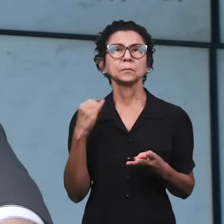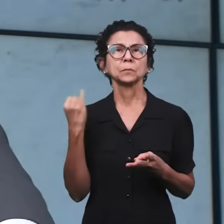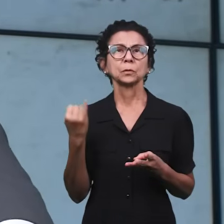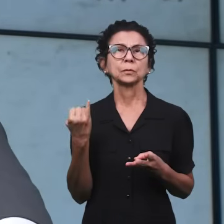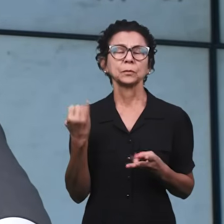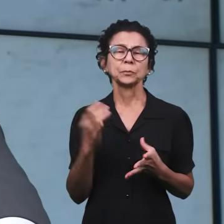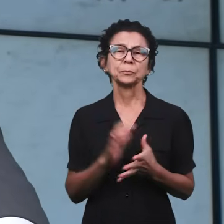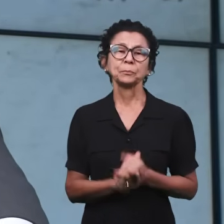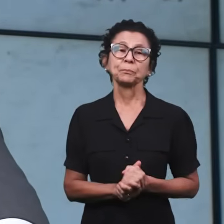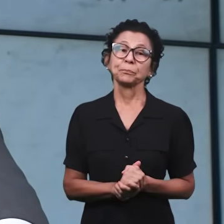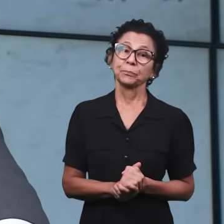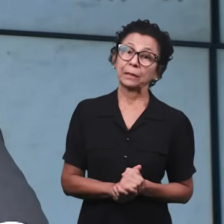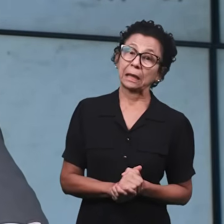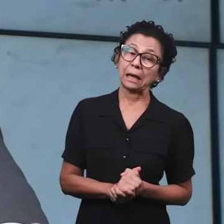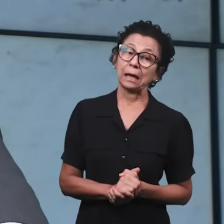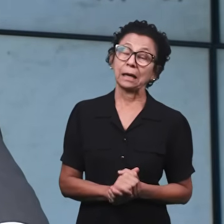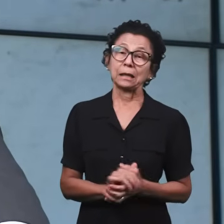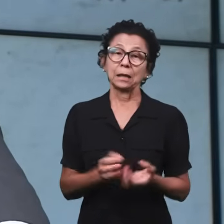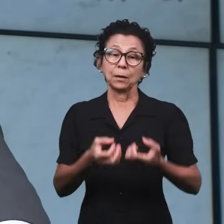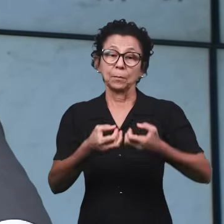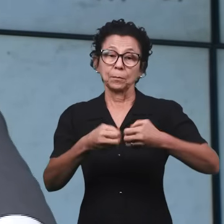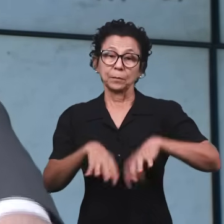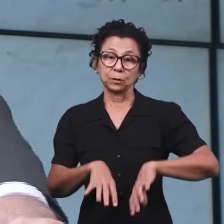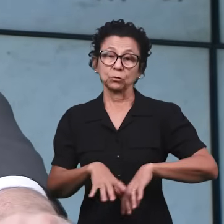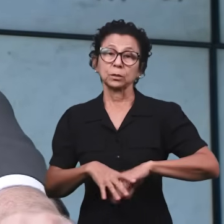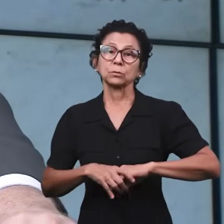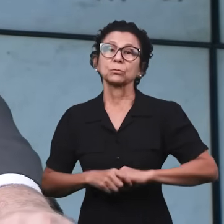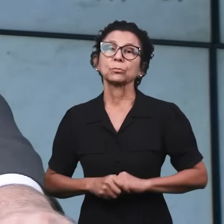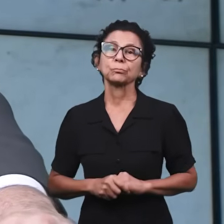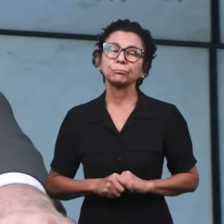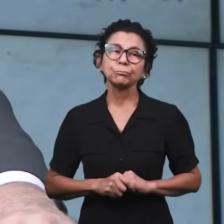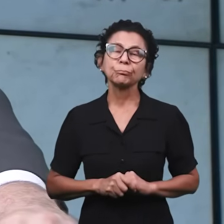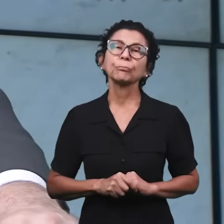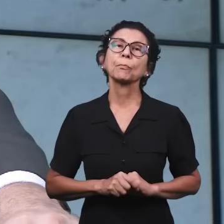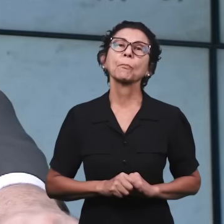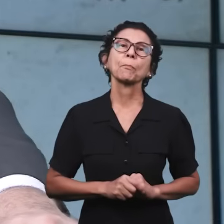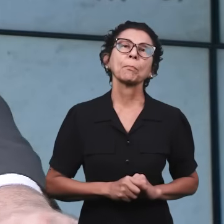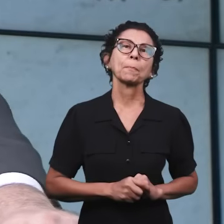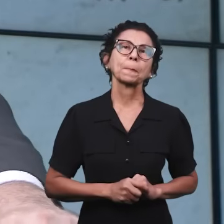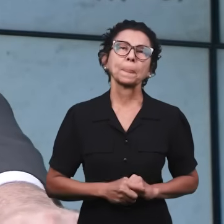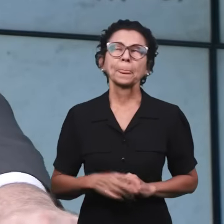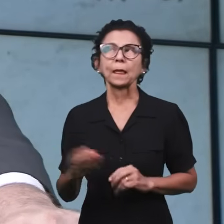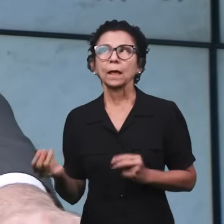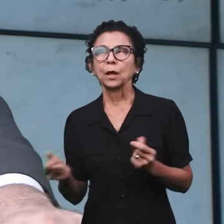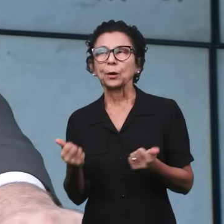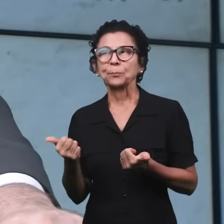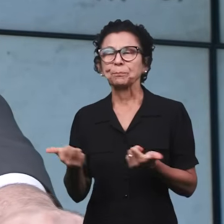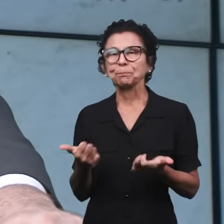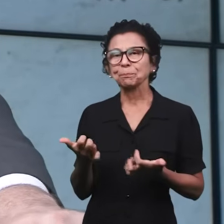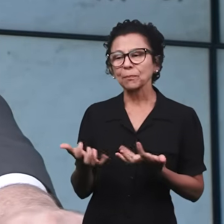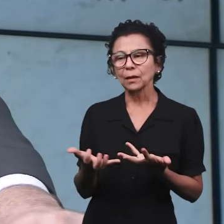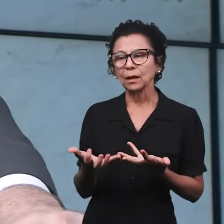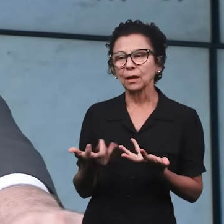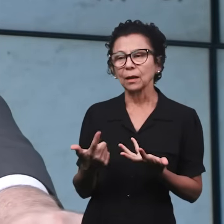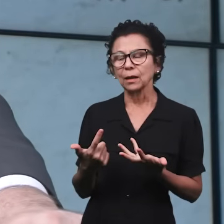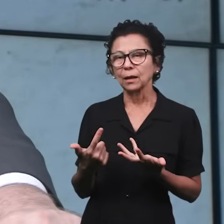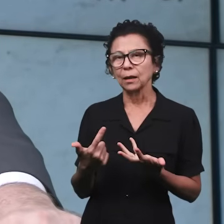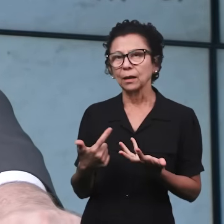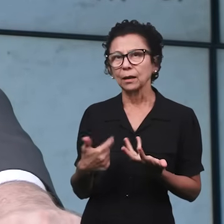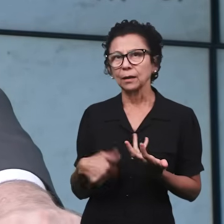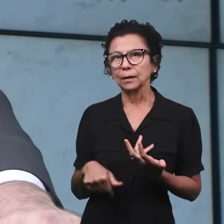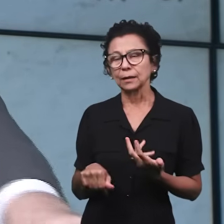aquele uso problemático, que já podemos dizer assim, ele já está